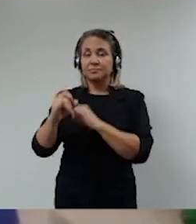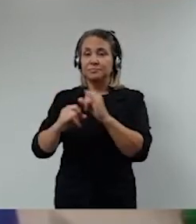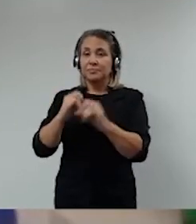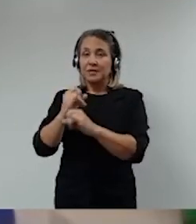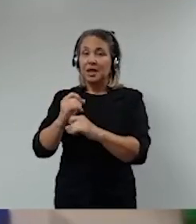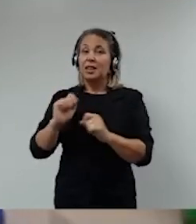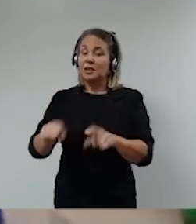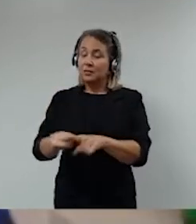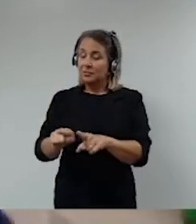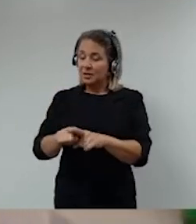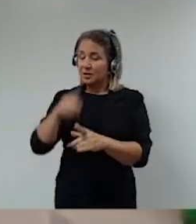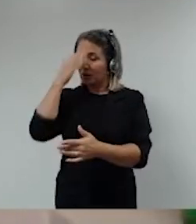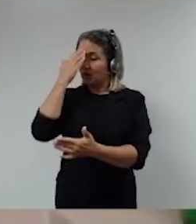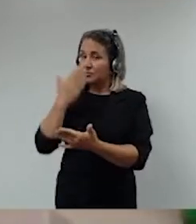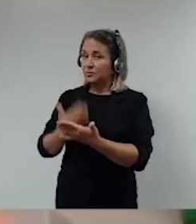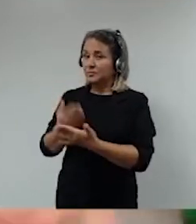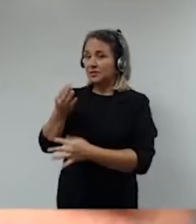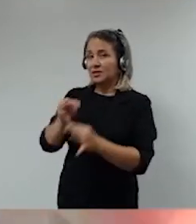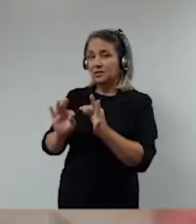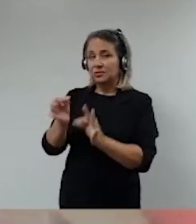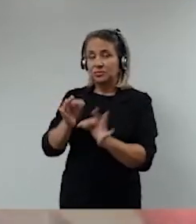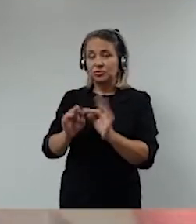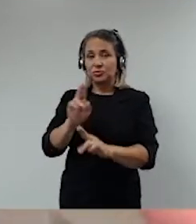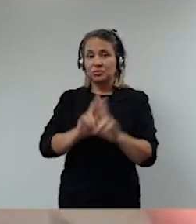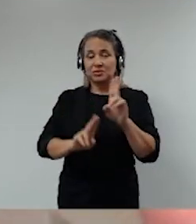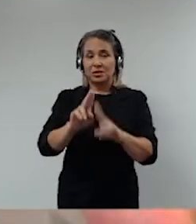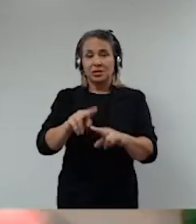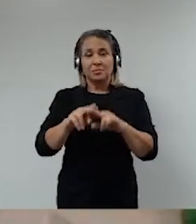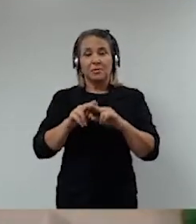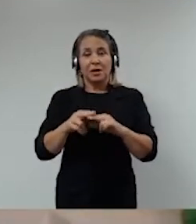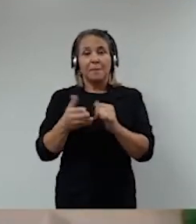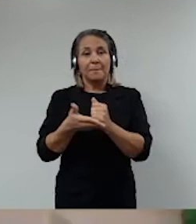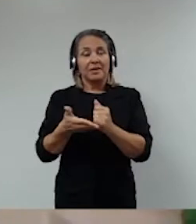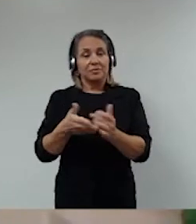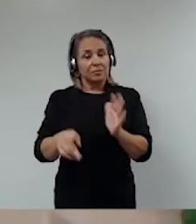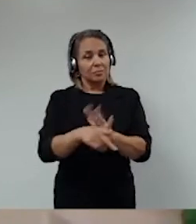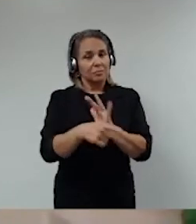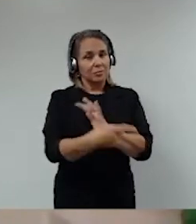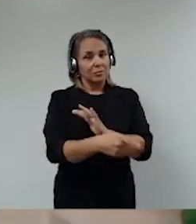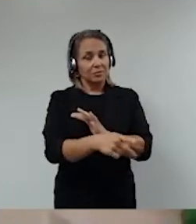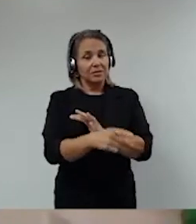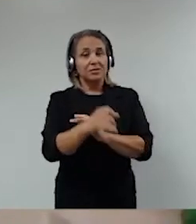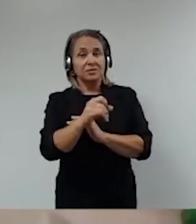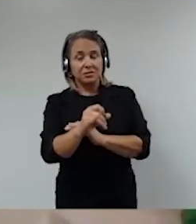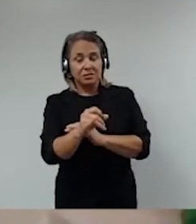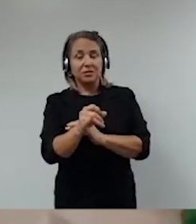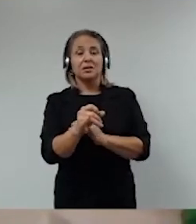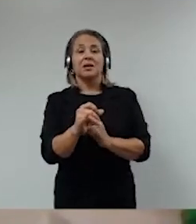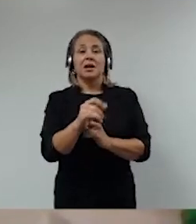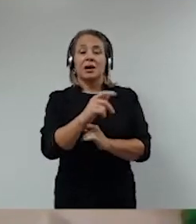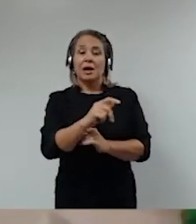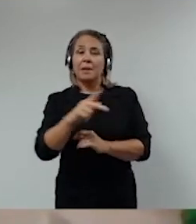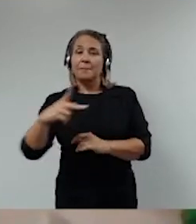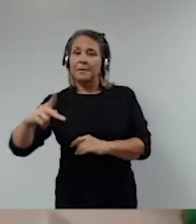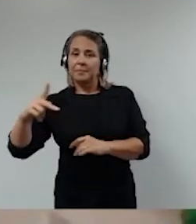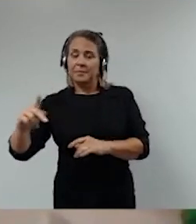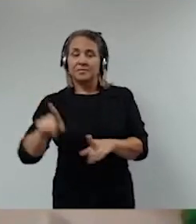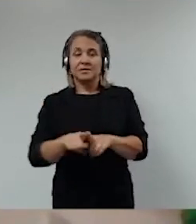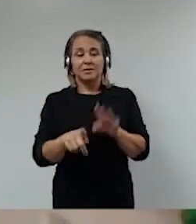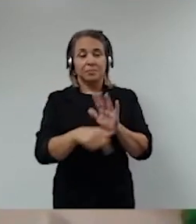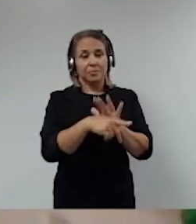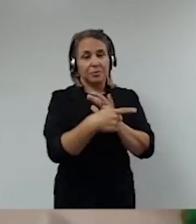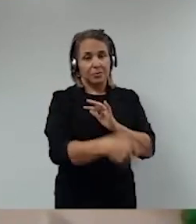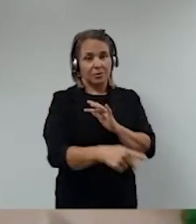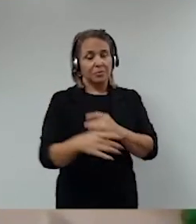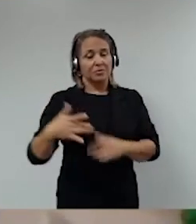tecnologia utilizada, né, se ela vai ser utilizada através de uma plataforma específica, se essa plataforma será regulamentada pela Agência Nacional de